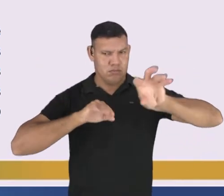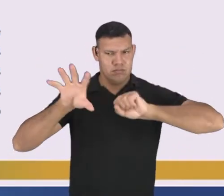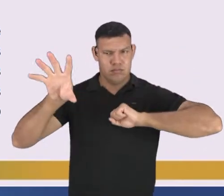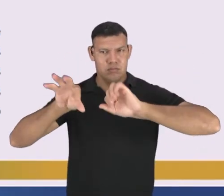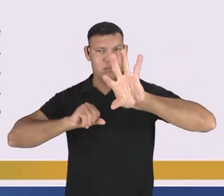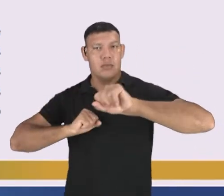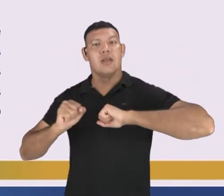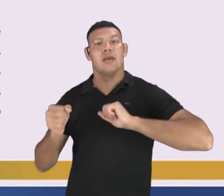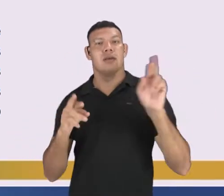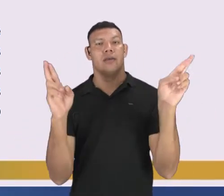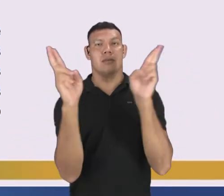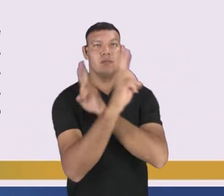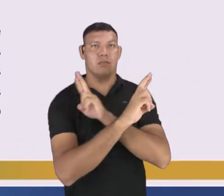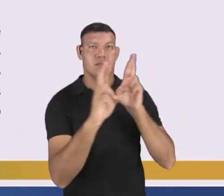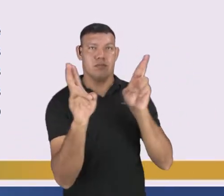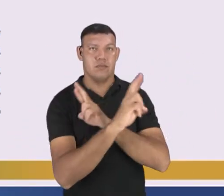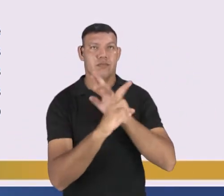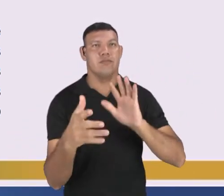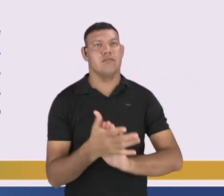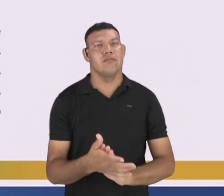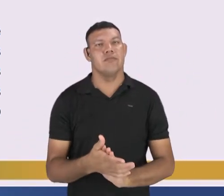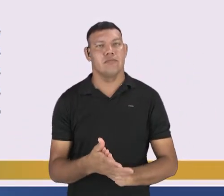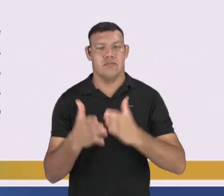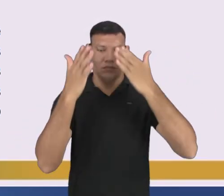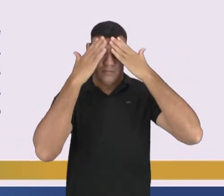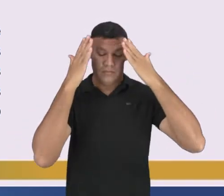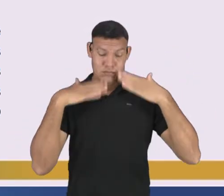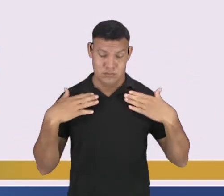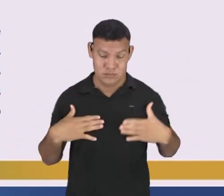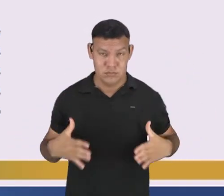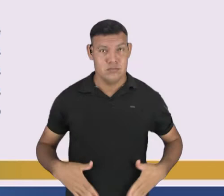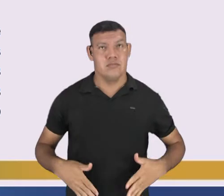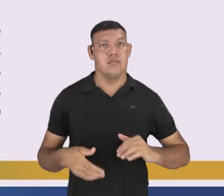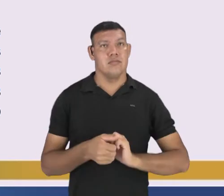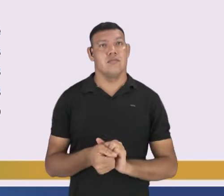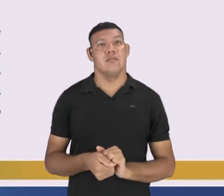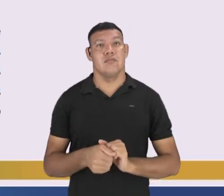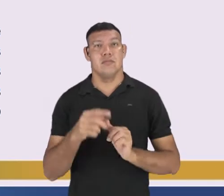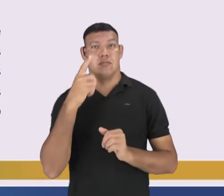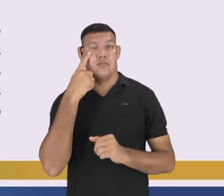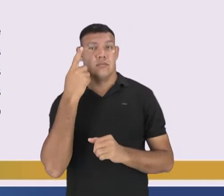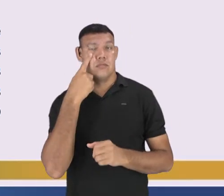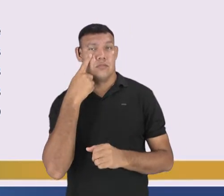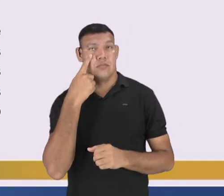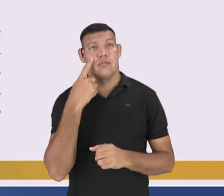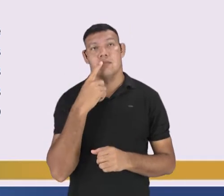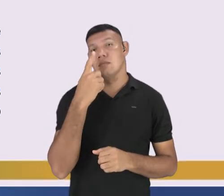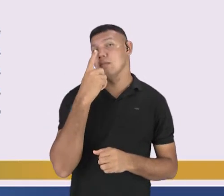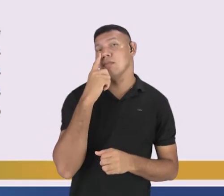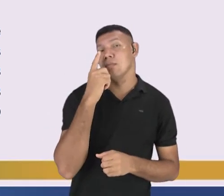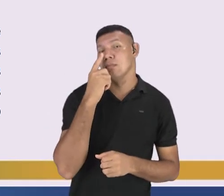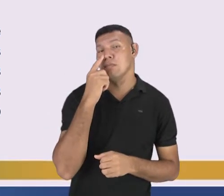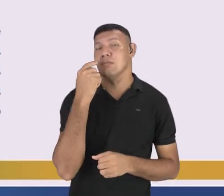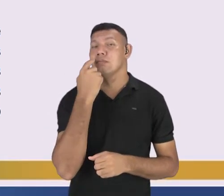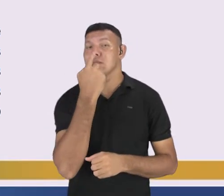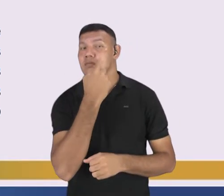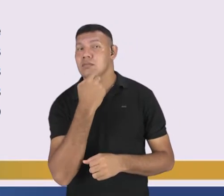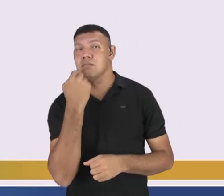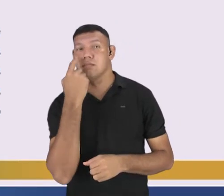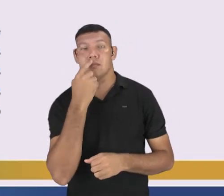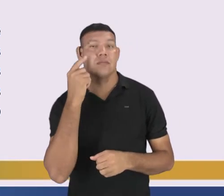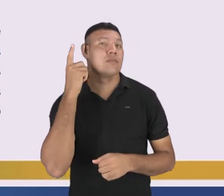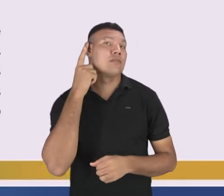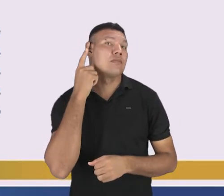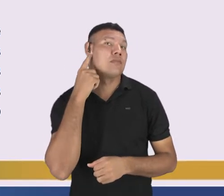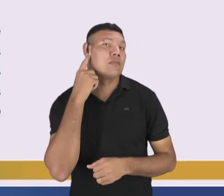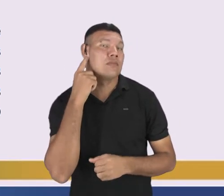elas estão relacionadas com várias partes do nosso corpo, como, por exemplo, os nossos olhos, nosso nariz, nossa boca, nossos ouvidos, nossas